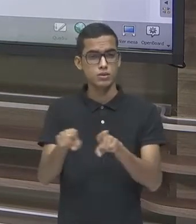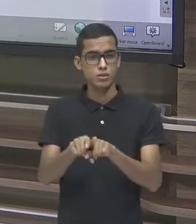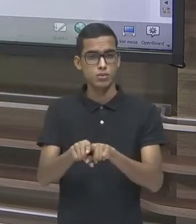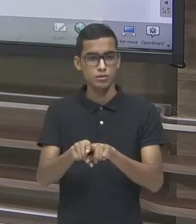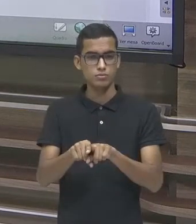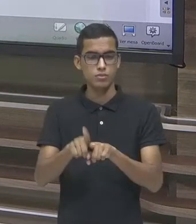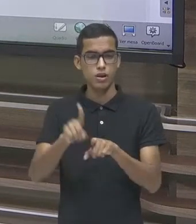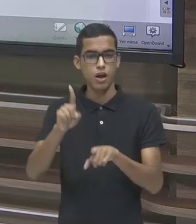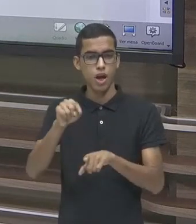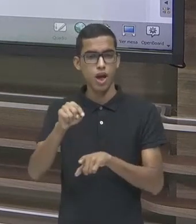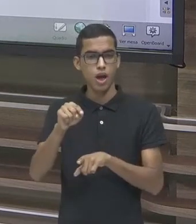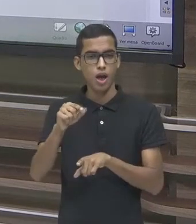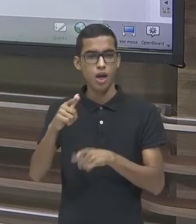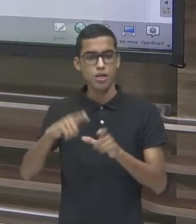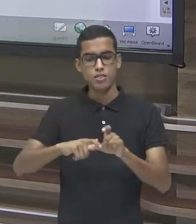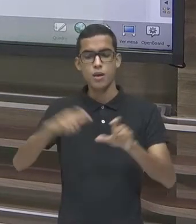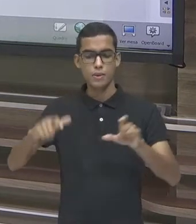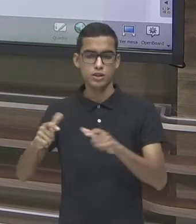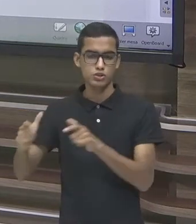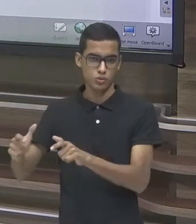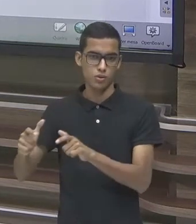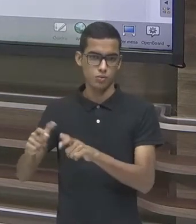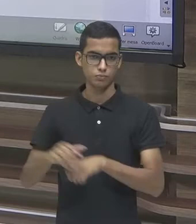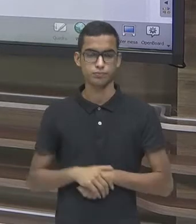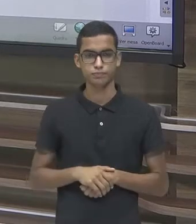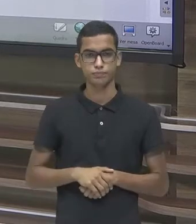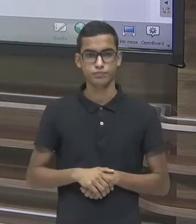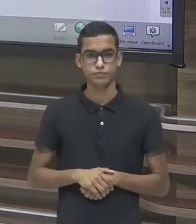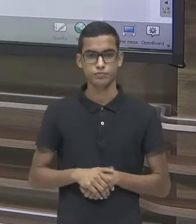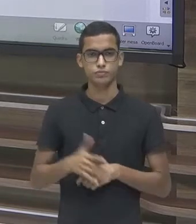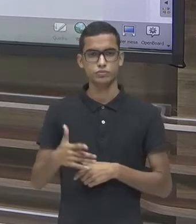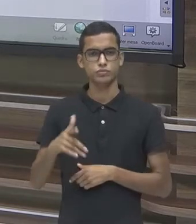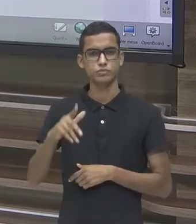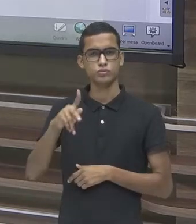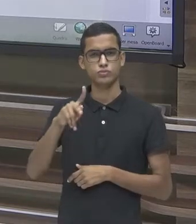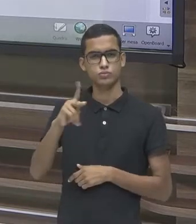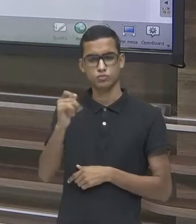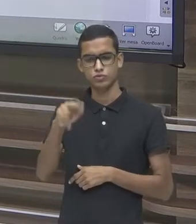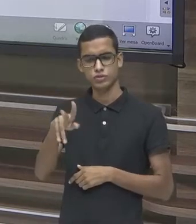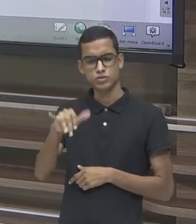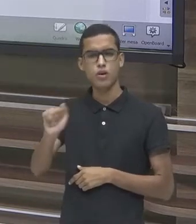depois da formação quase completa dos Estados Unidos da Rússia. E aí, mais tarde,